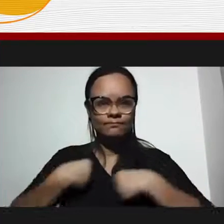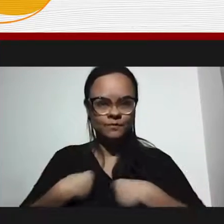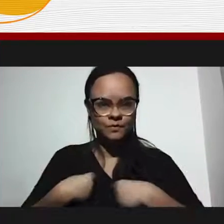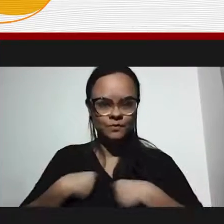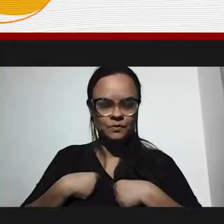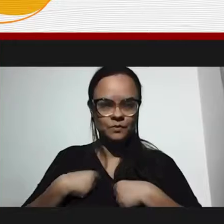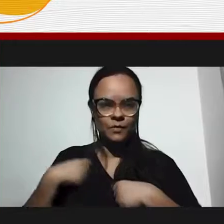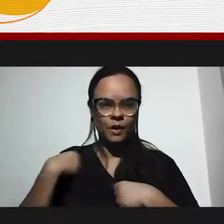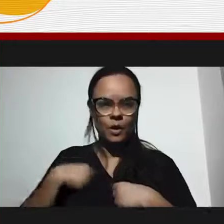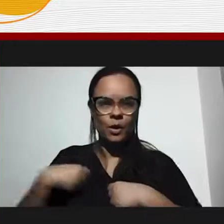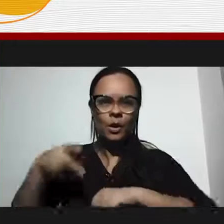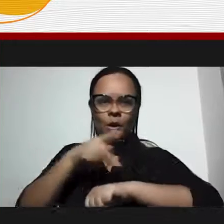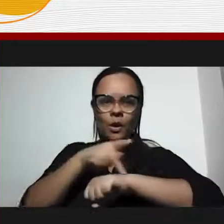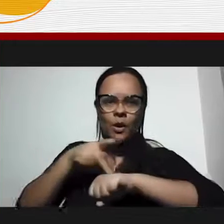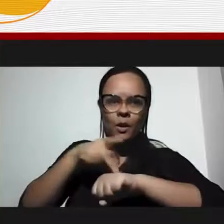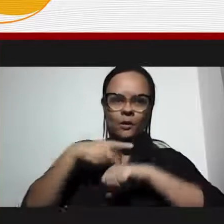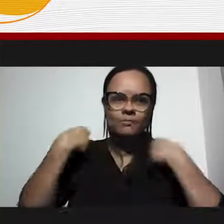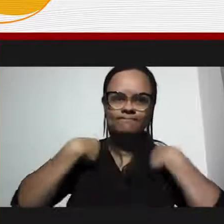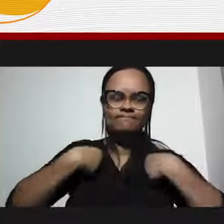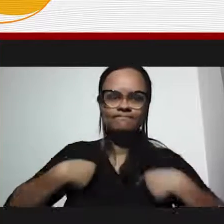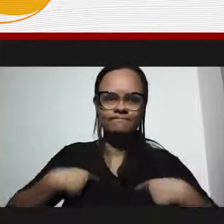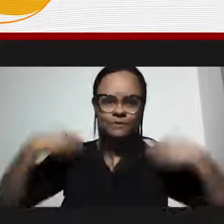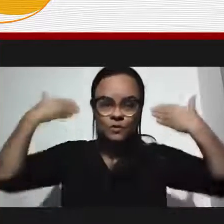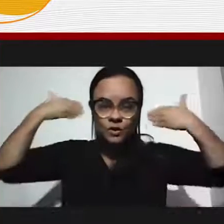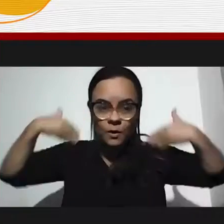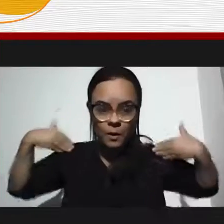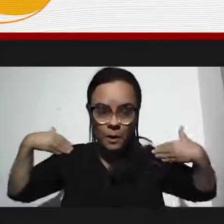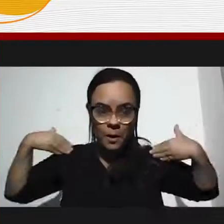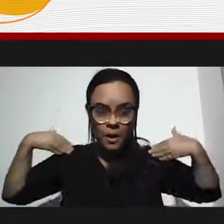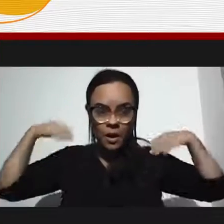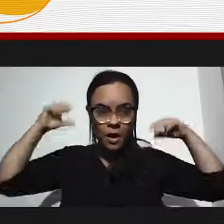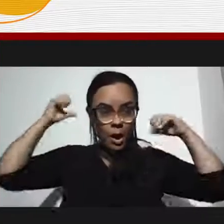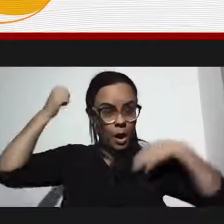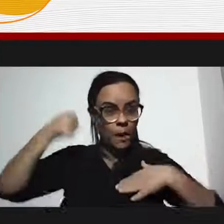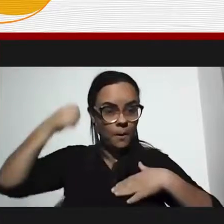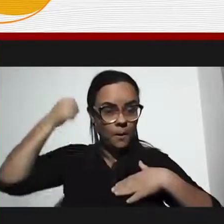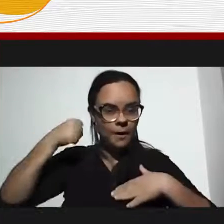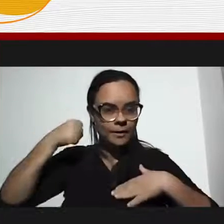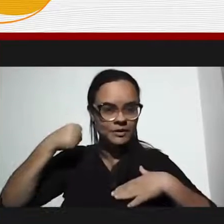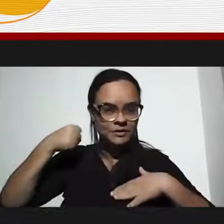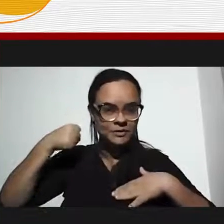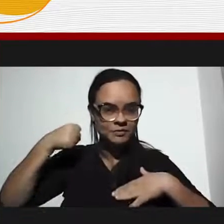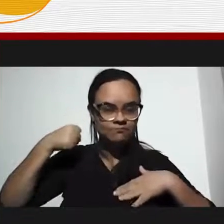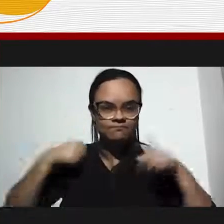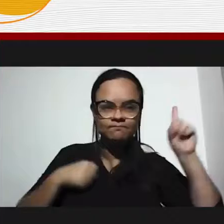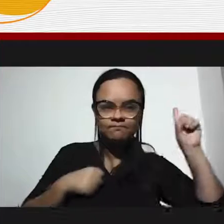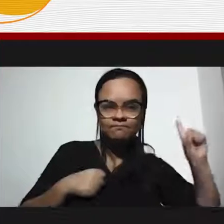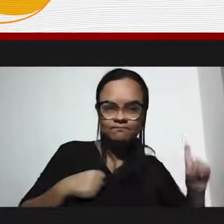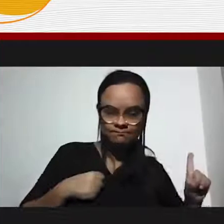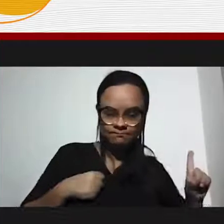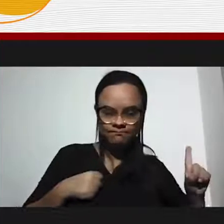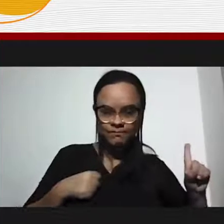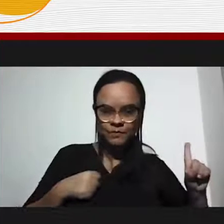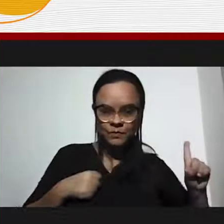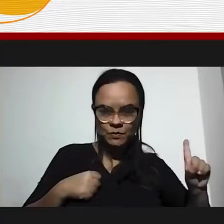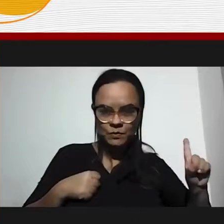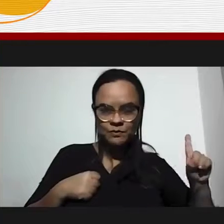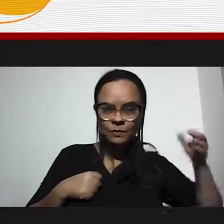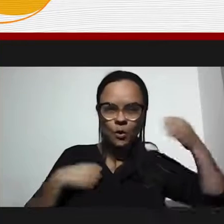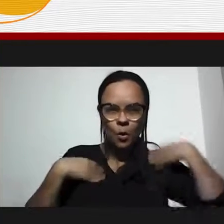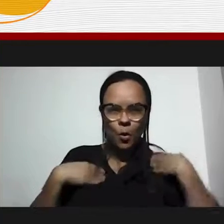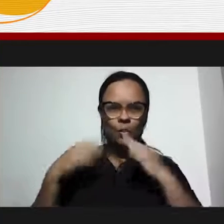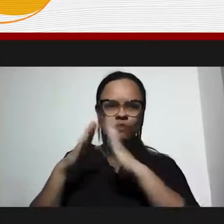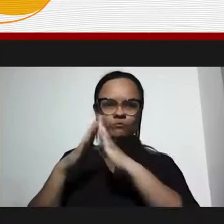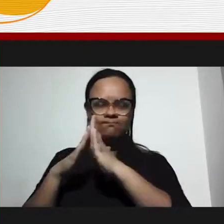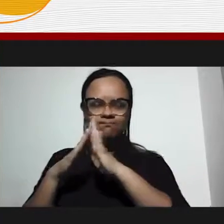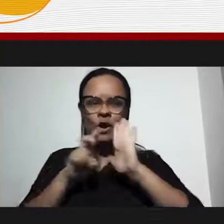cozinha preta regata. Atrás de mim tem uma parede branca e do meu lado esquerdo um oratório. Eu sou